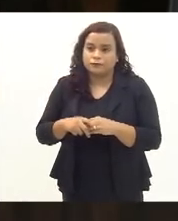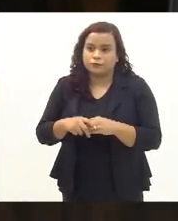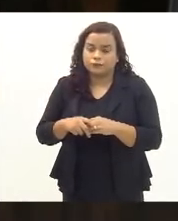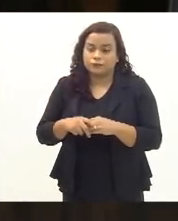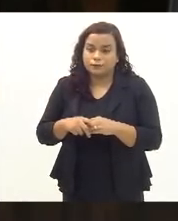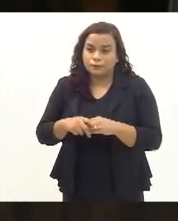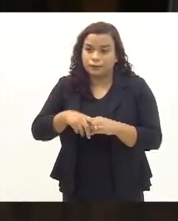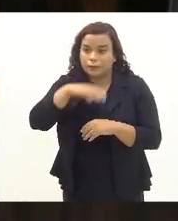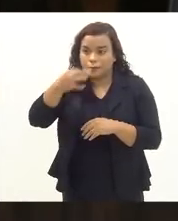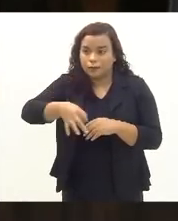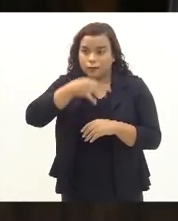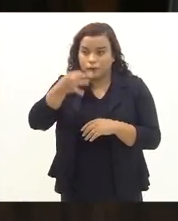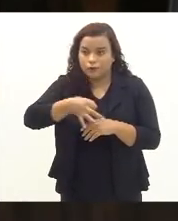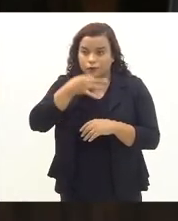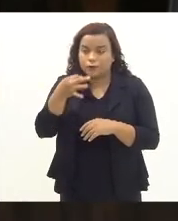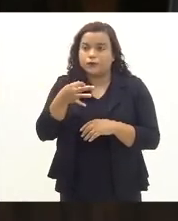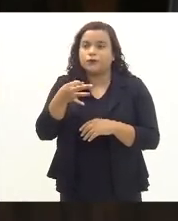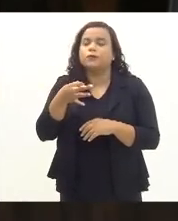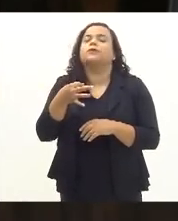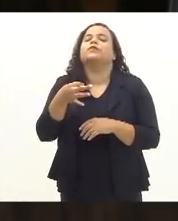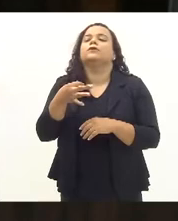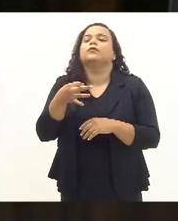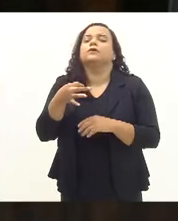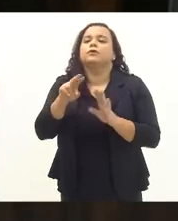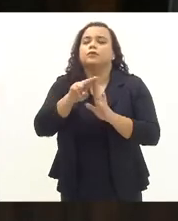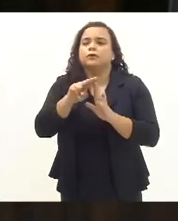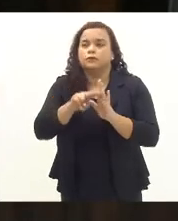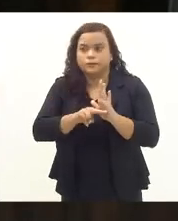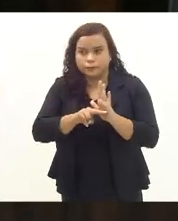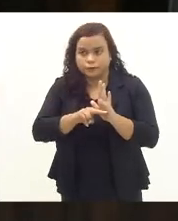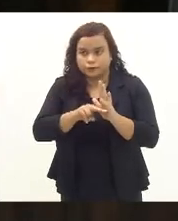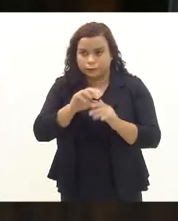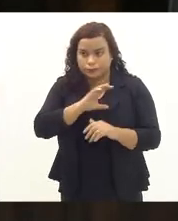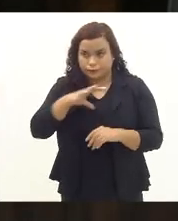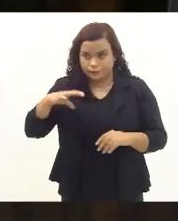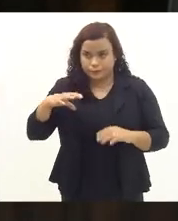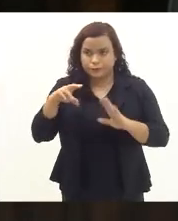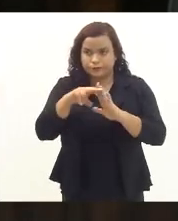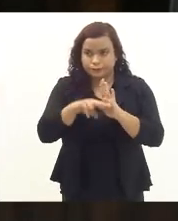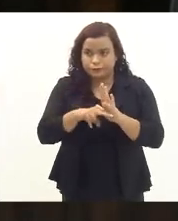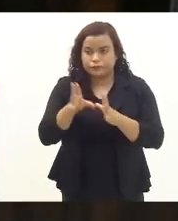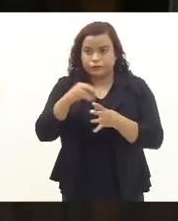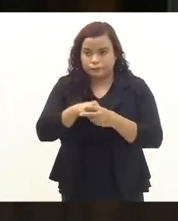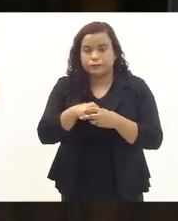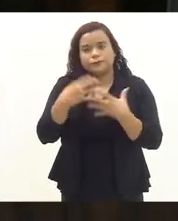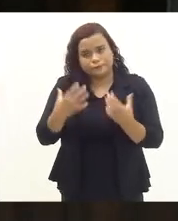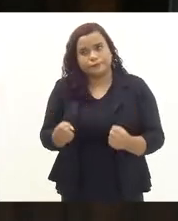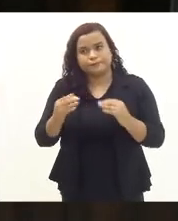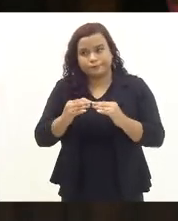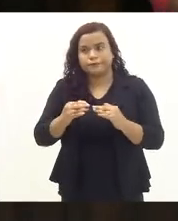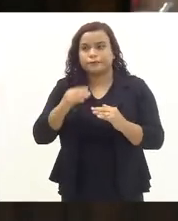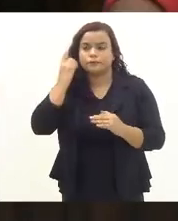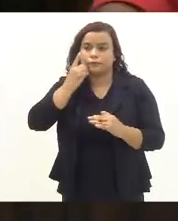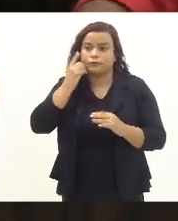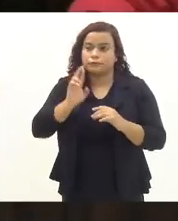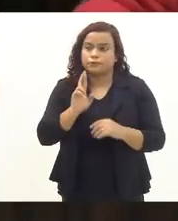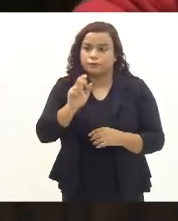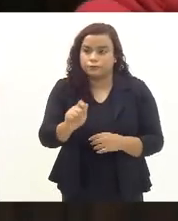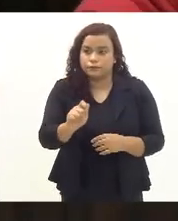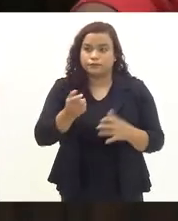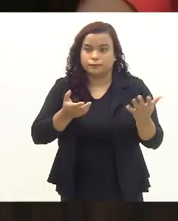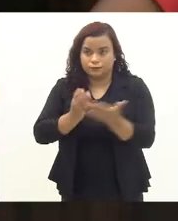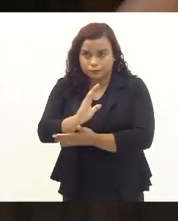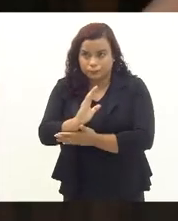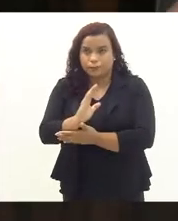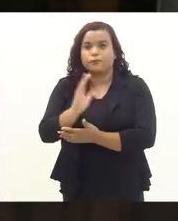e a comissão de normas internas favoráveis tá do Rodrigo Amorim se eu tiver aprovam permaneçam como estão se